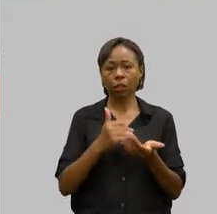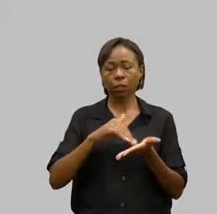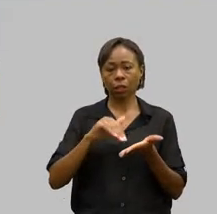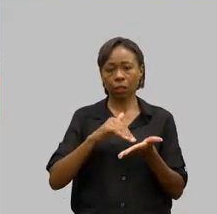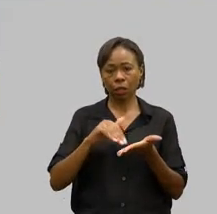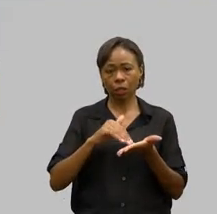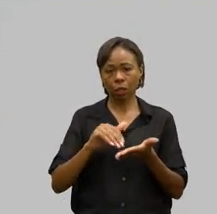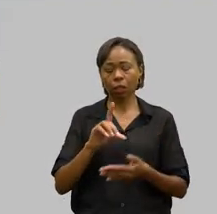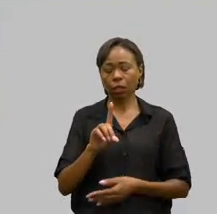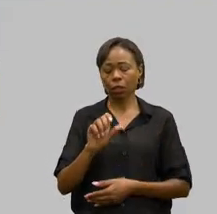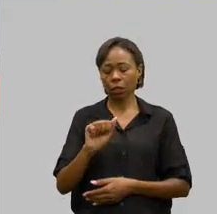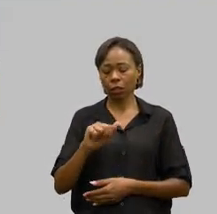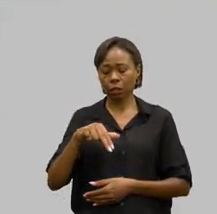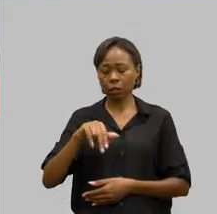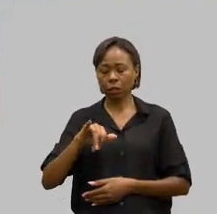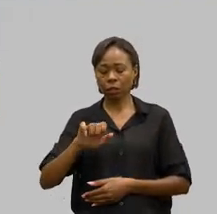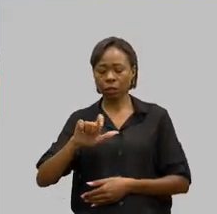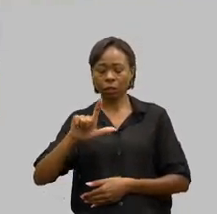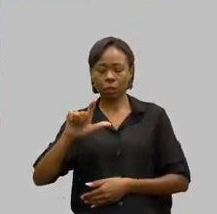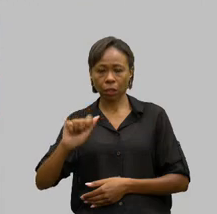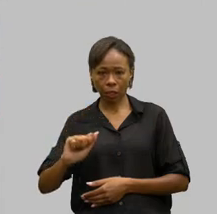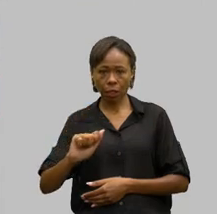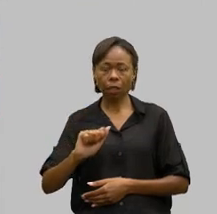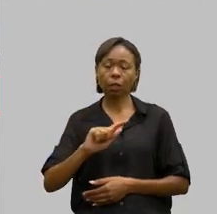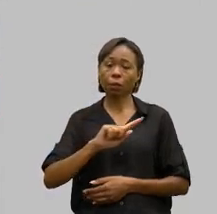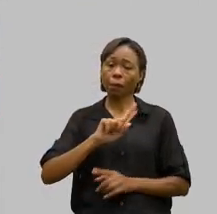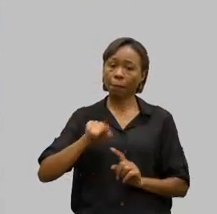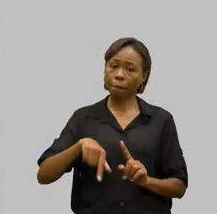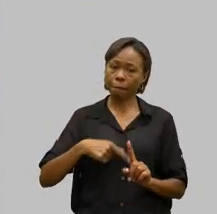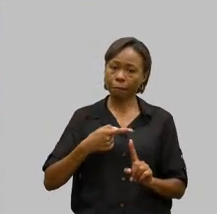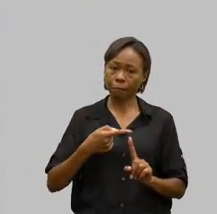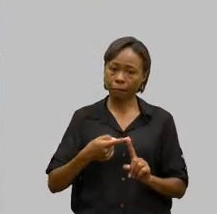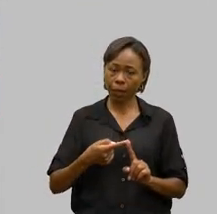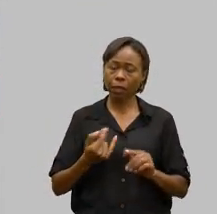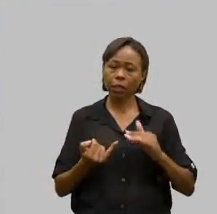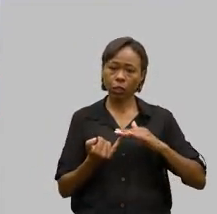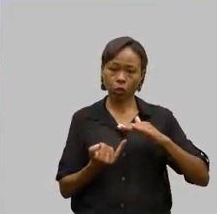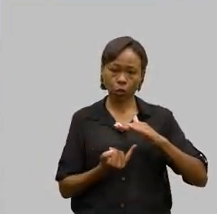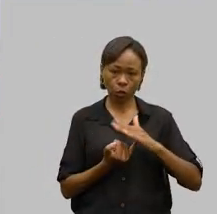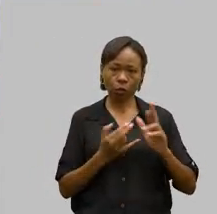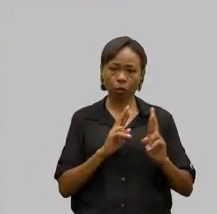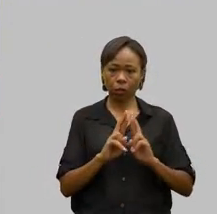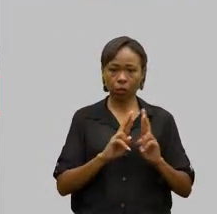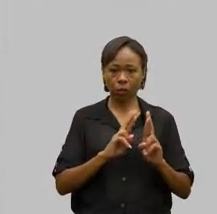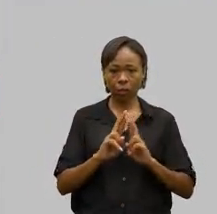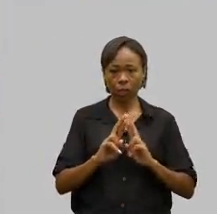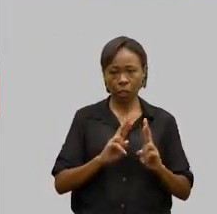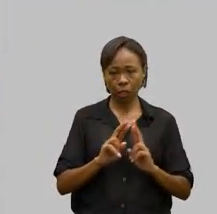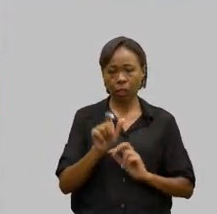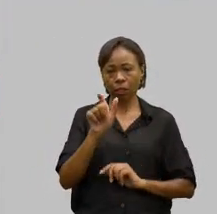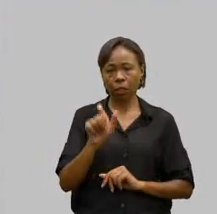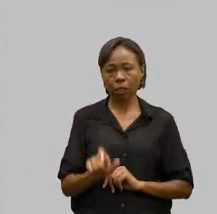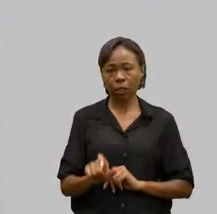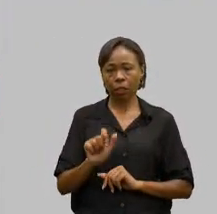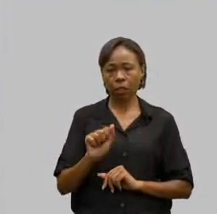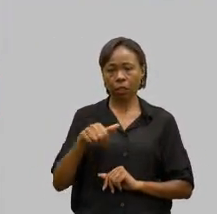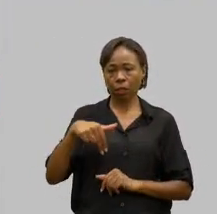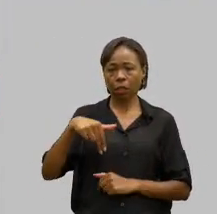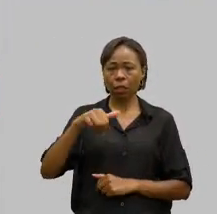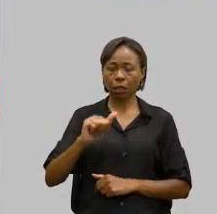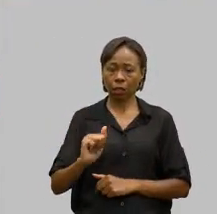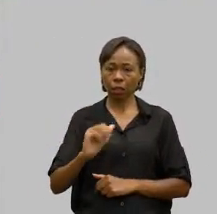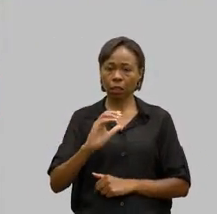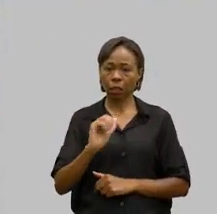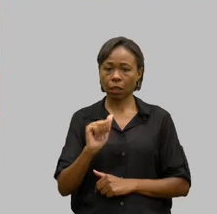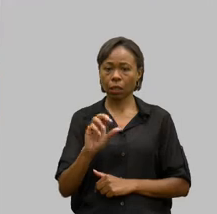Daniela Ferraz, e da assessora de Relações Institucionais da Secretaria de Estado da Educação, Ana Carolina Lima